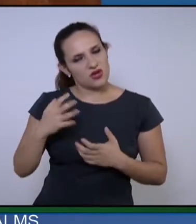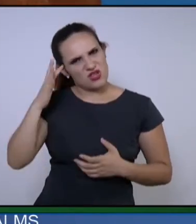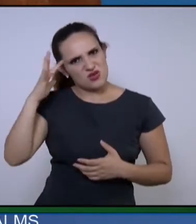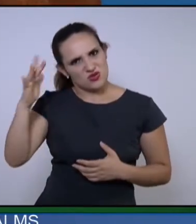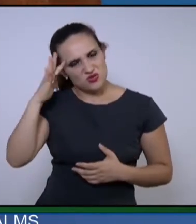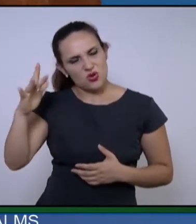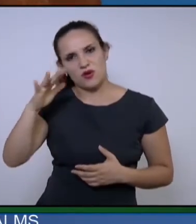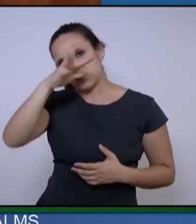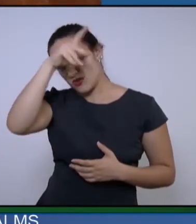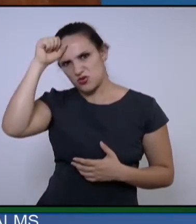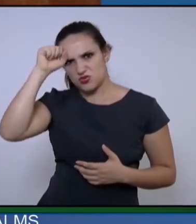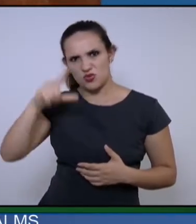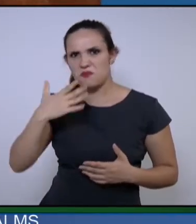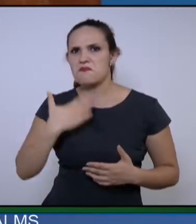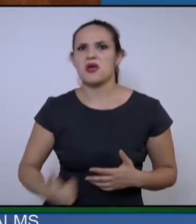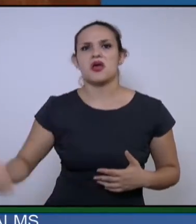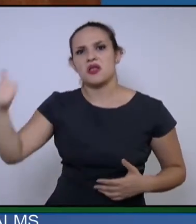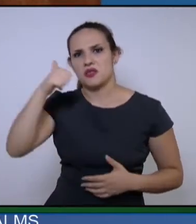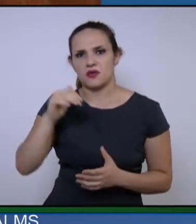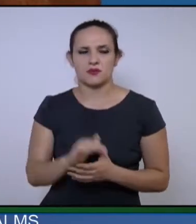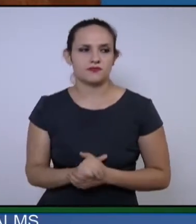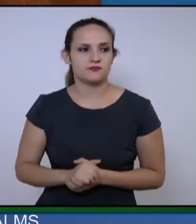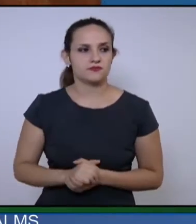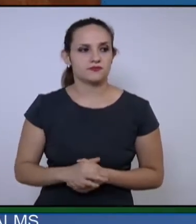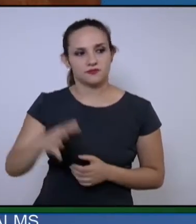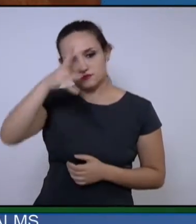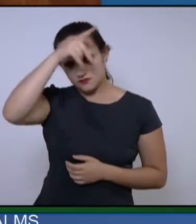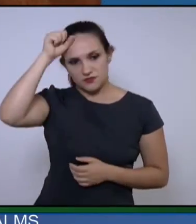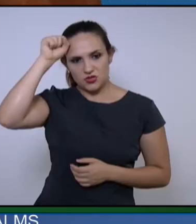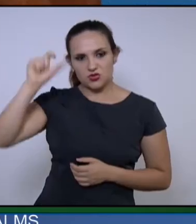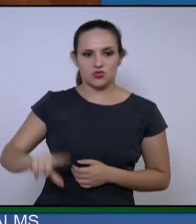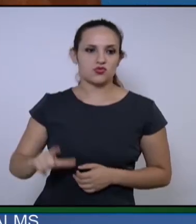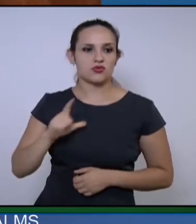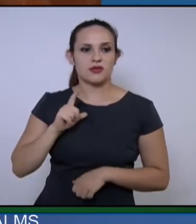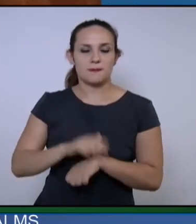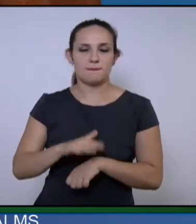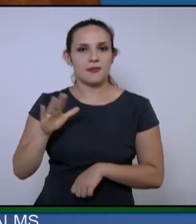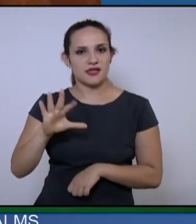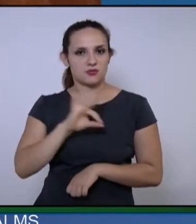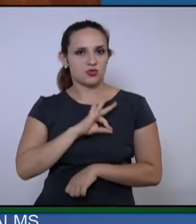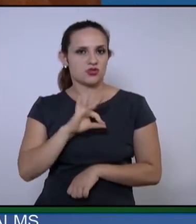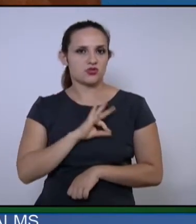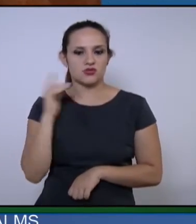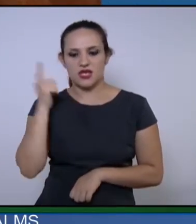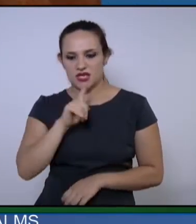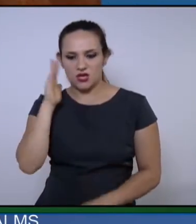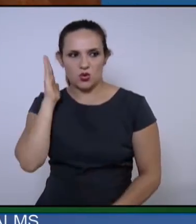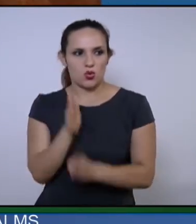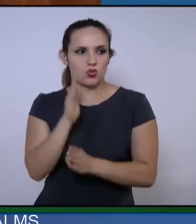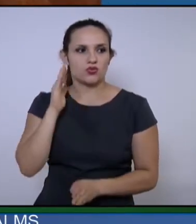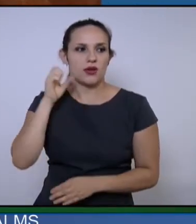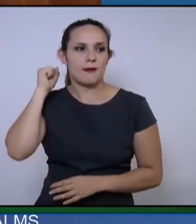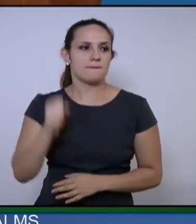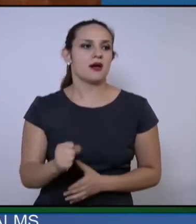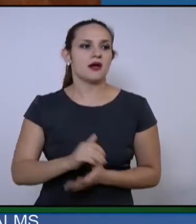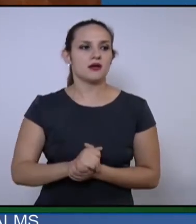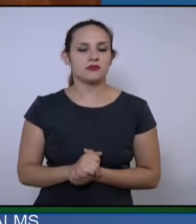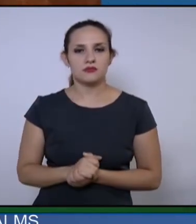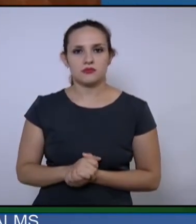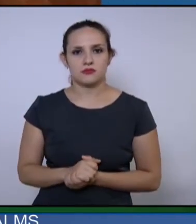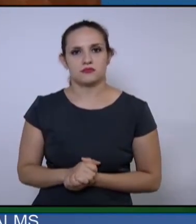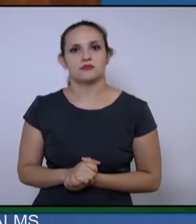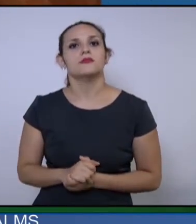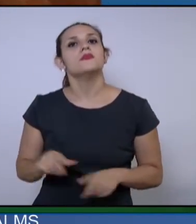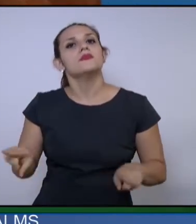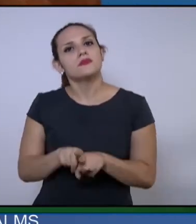Mato Grosso do Sul, apesar dos pesares, meus amigos, tem a polícia que mais esclarece homicídios. Tem uma polícia técnica e científica